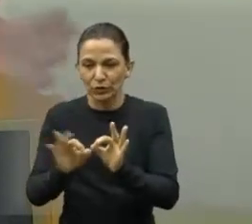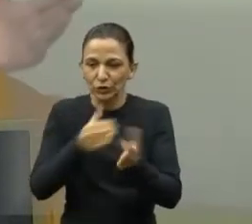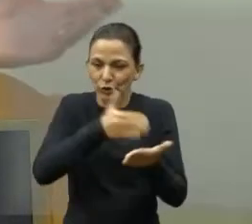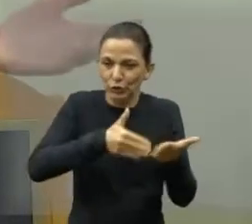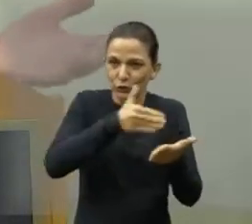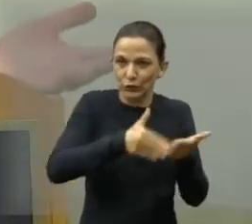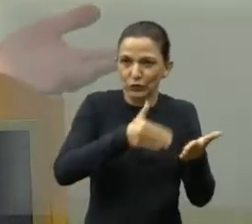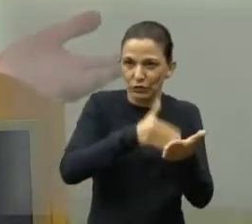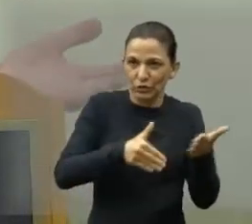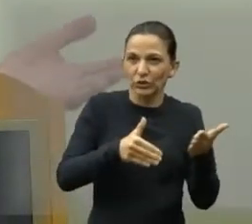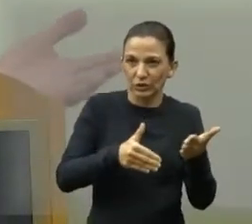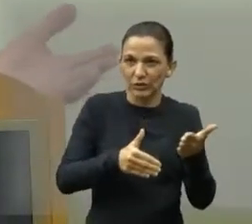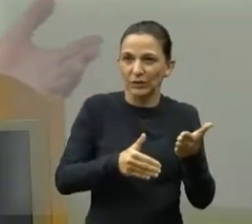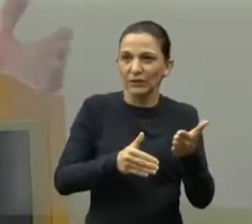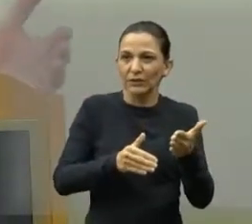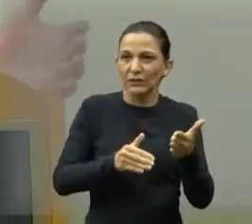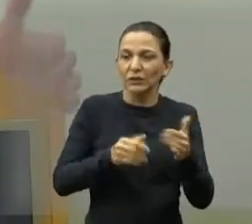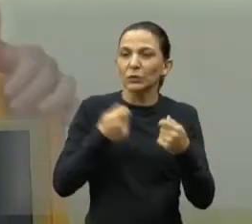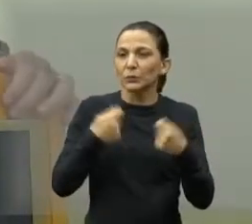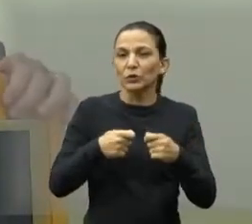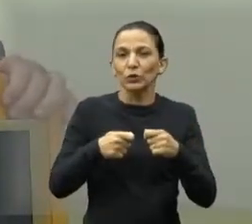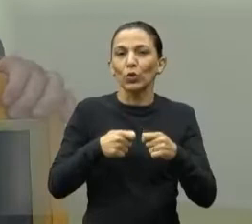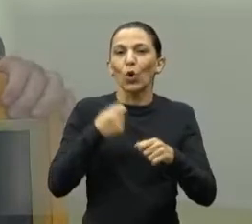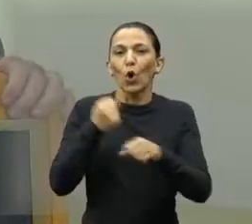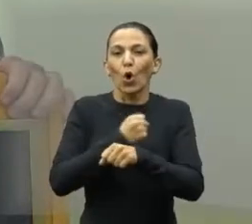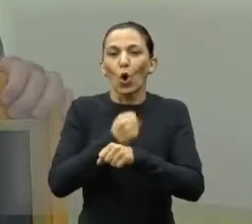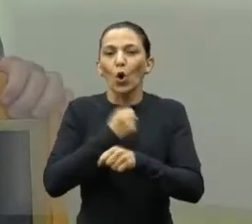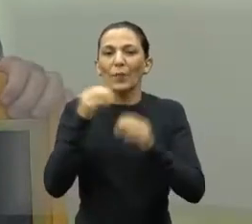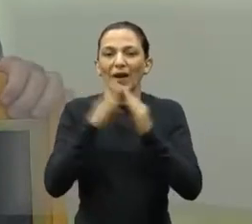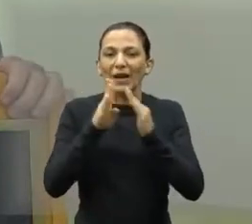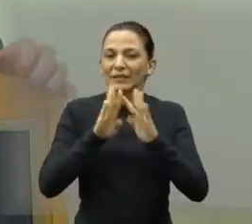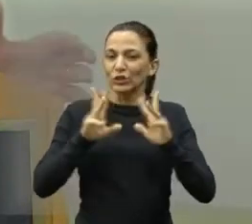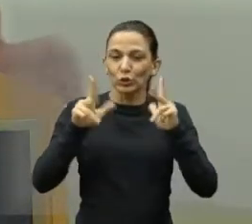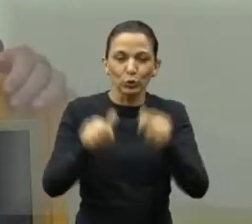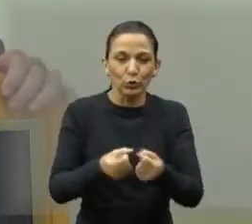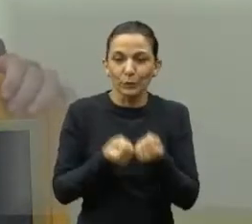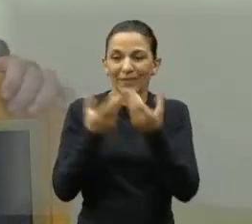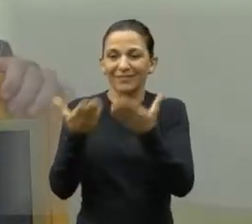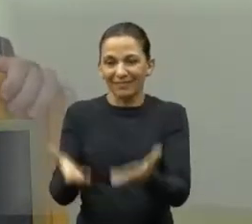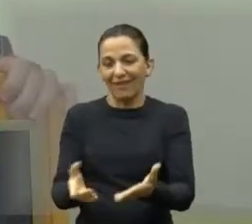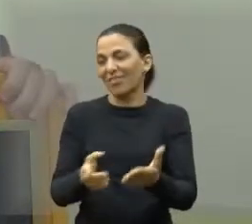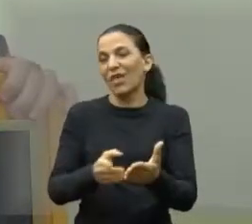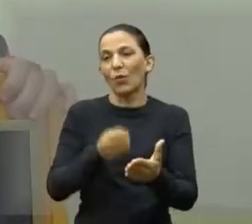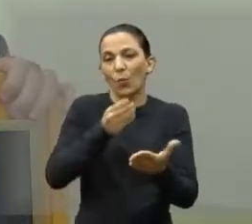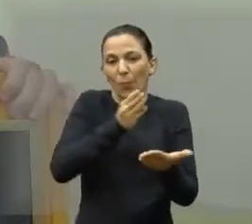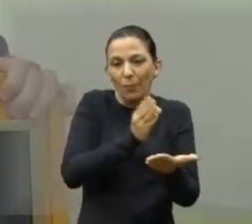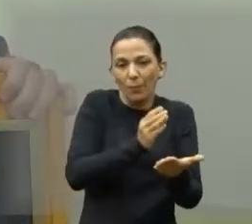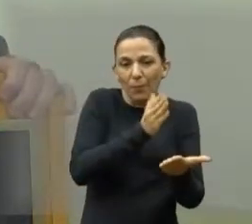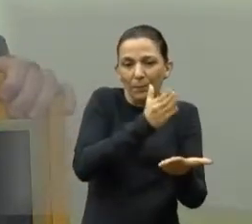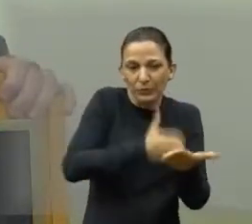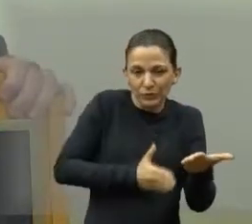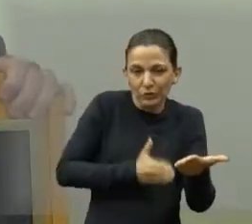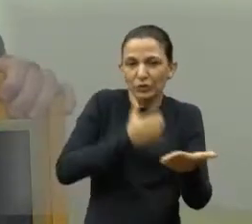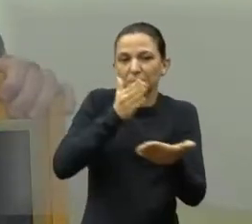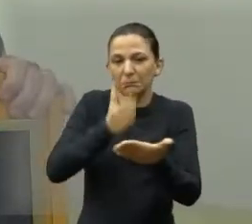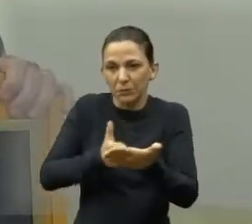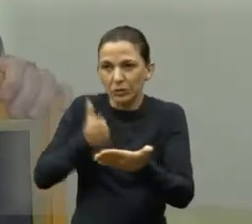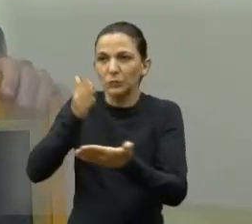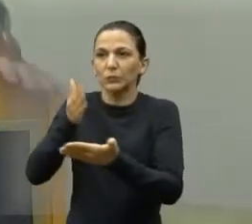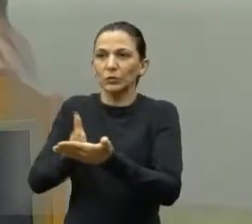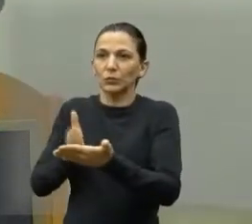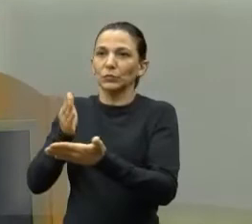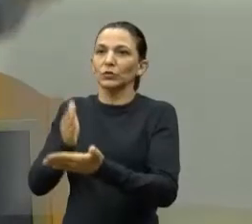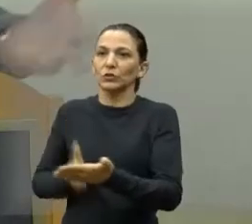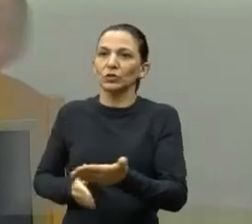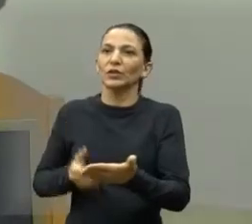prontas, 462 casas estavam prontas, foram entregues, moradores estão realmente satisfeitos, saindo do compromisso de ter que pagar parcela de parcelamento